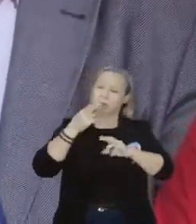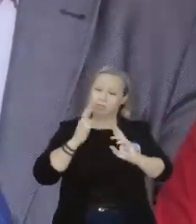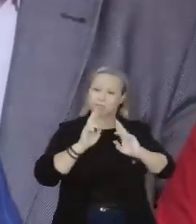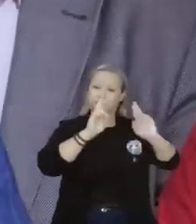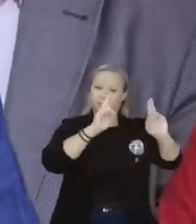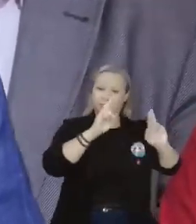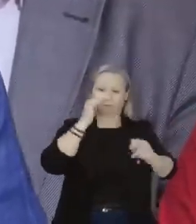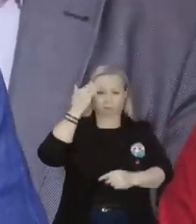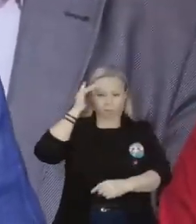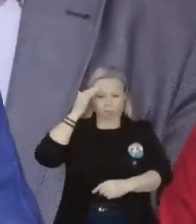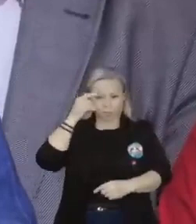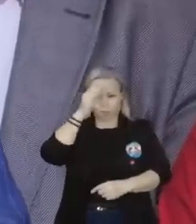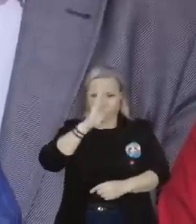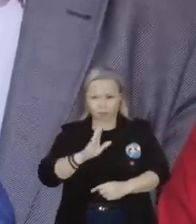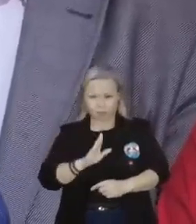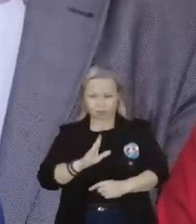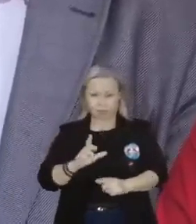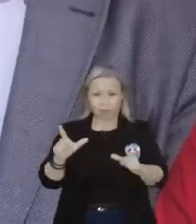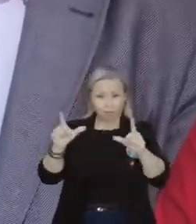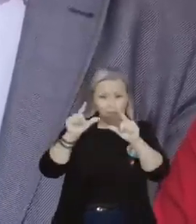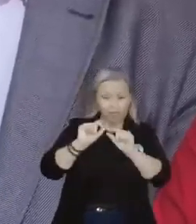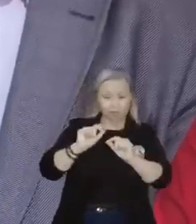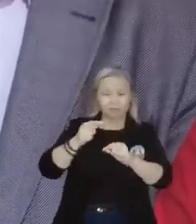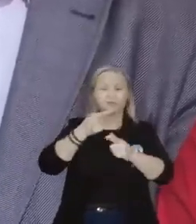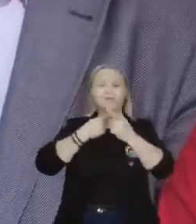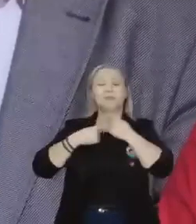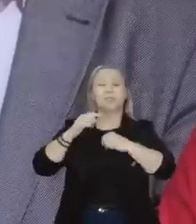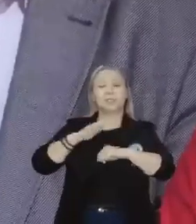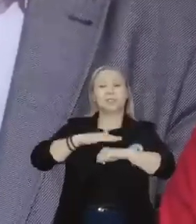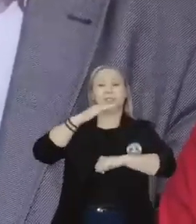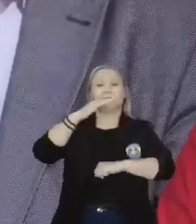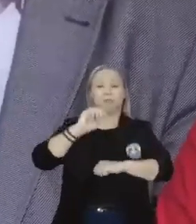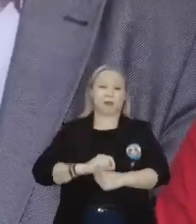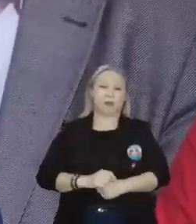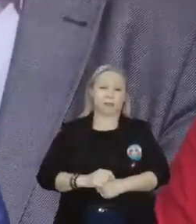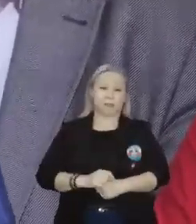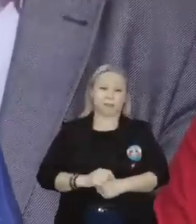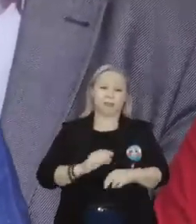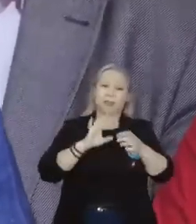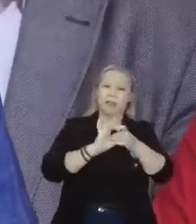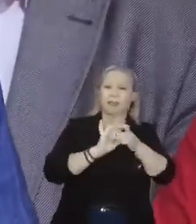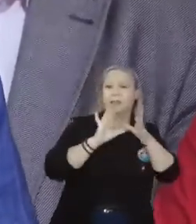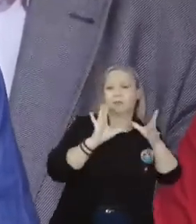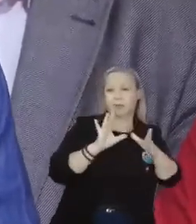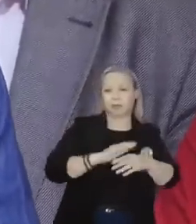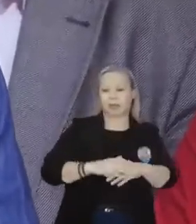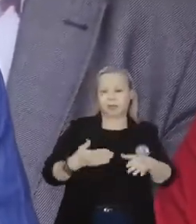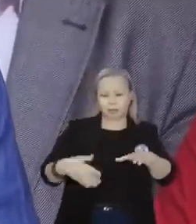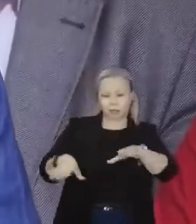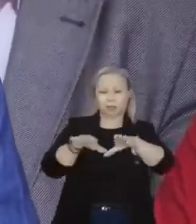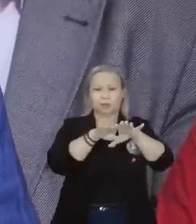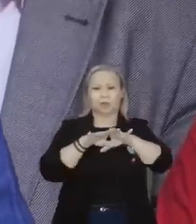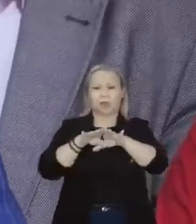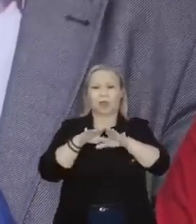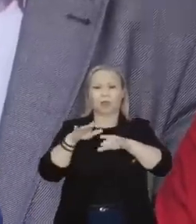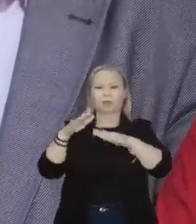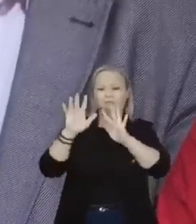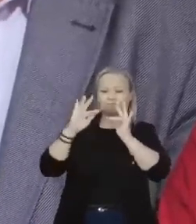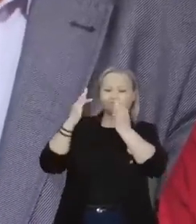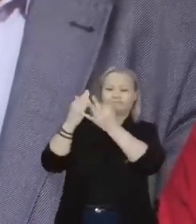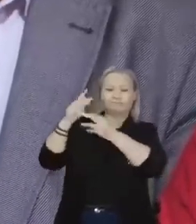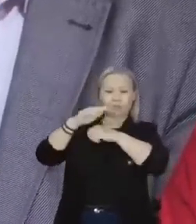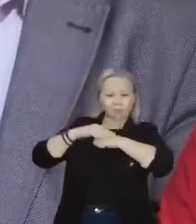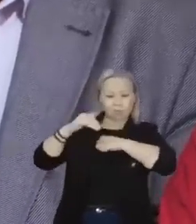Em suma, deseja mais e não menos liberdade, igualdade, fraternidade em nosso